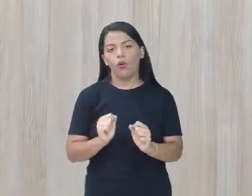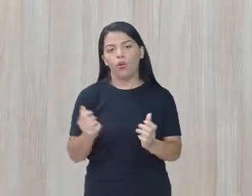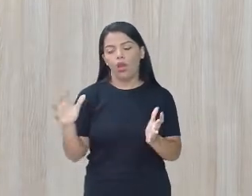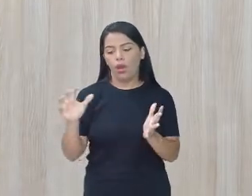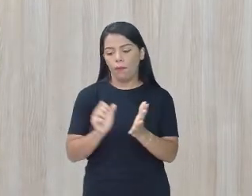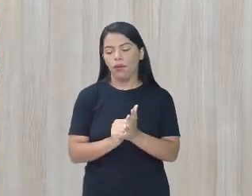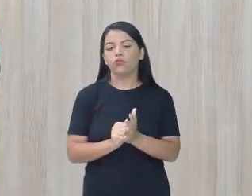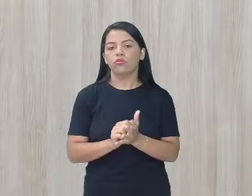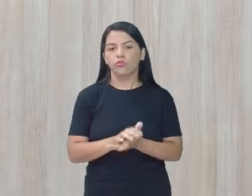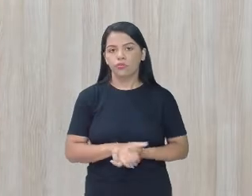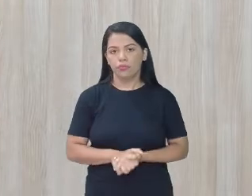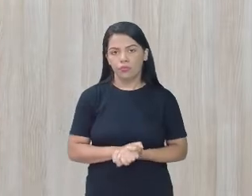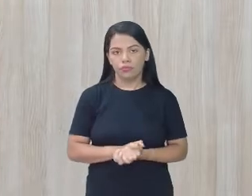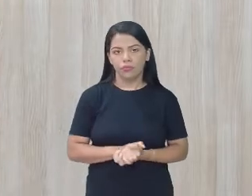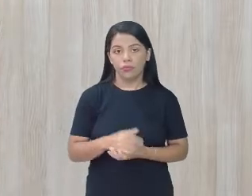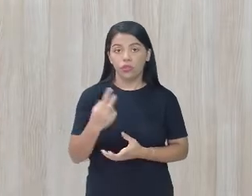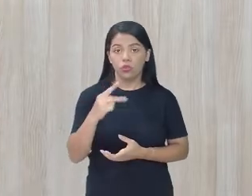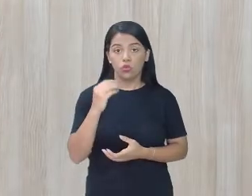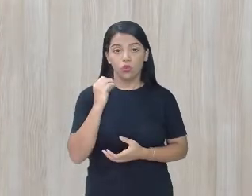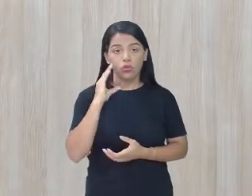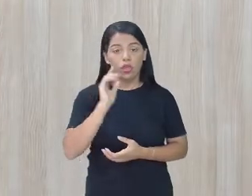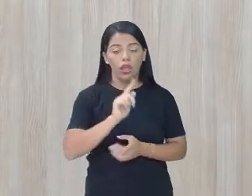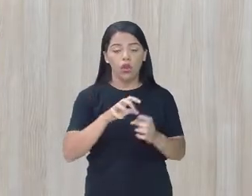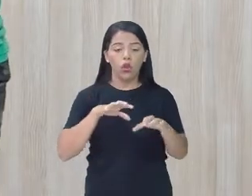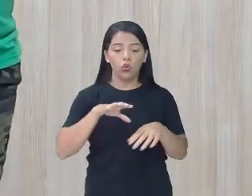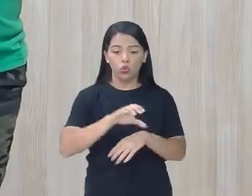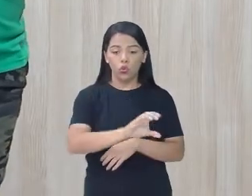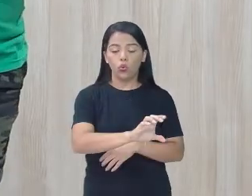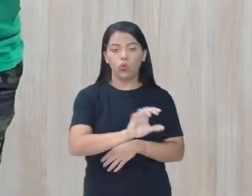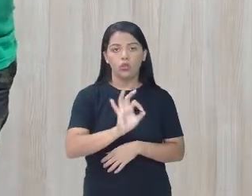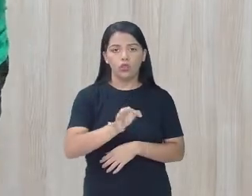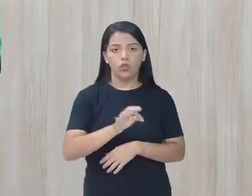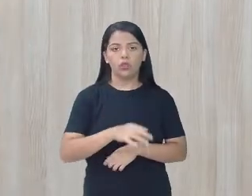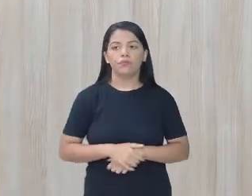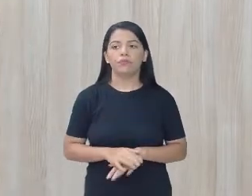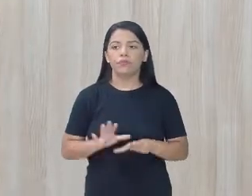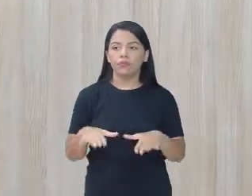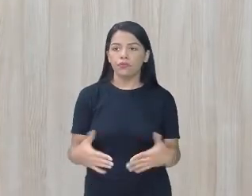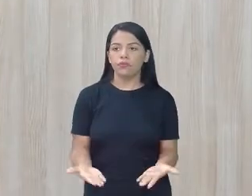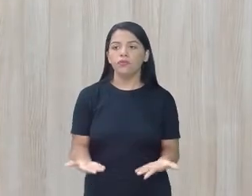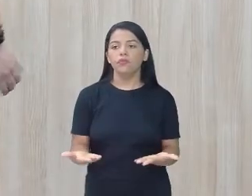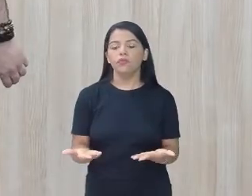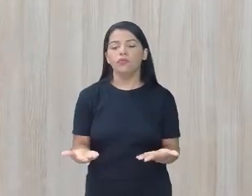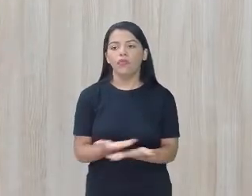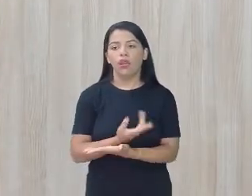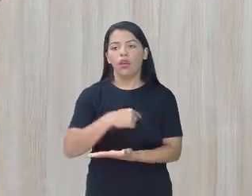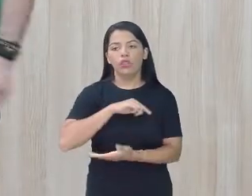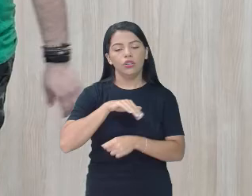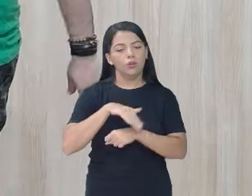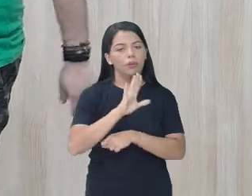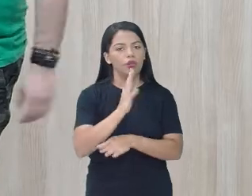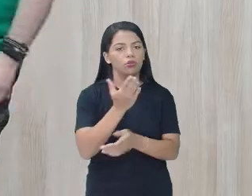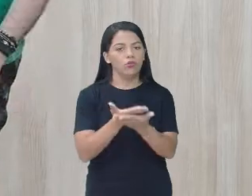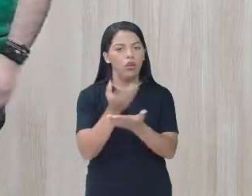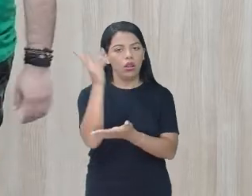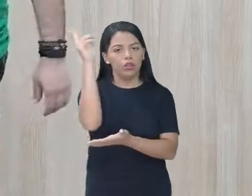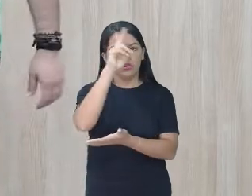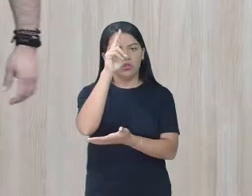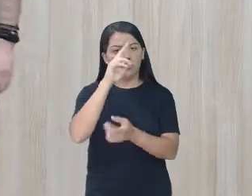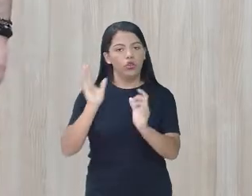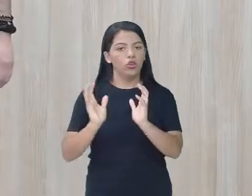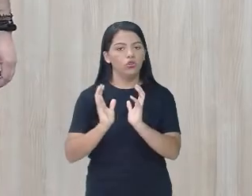né, do Google, né, do iOS, ok? Então, nesse sentido, nós vamos para mais uma aula de História